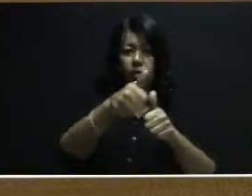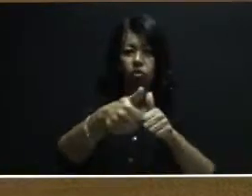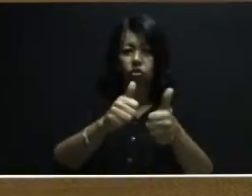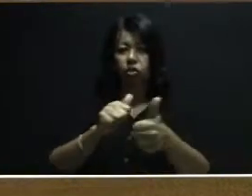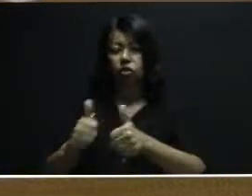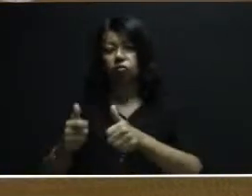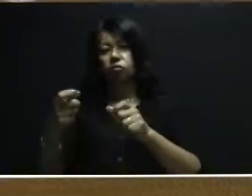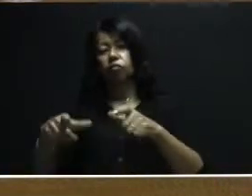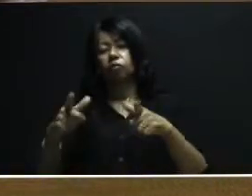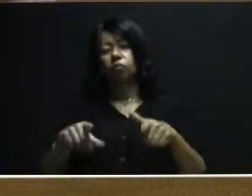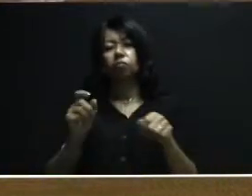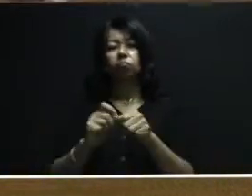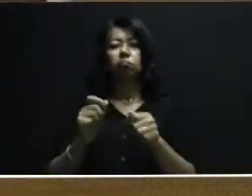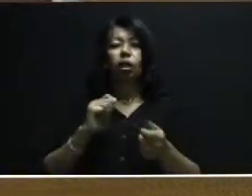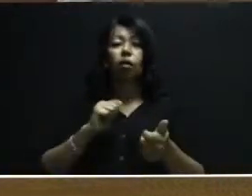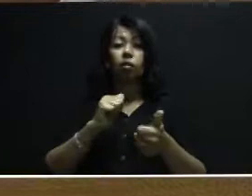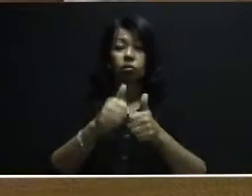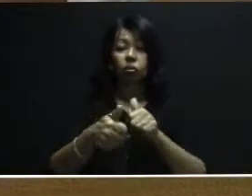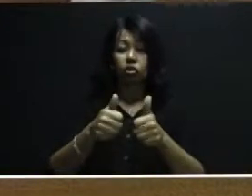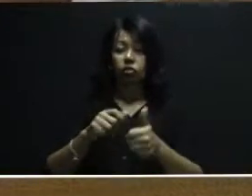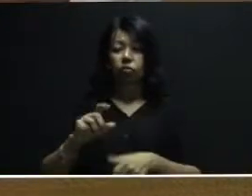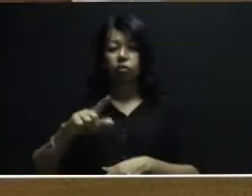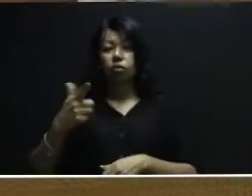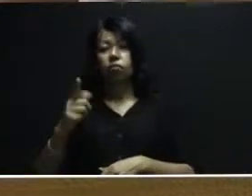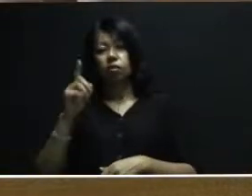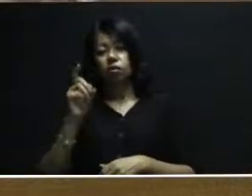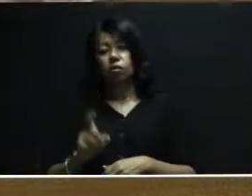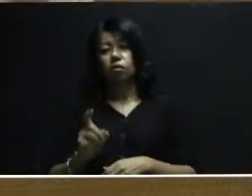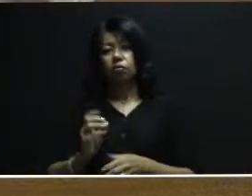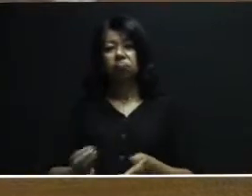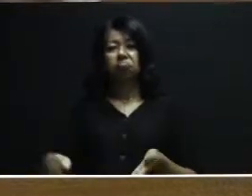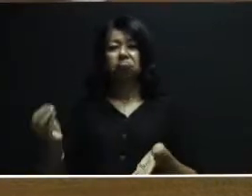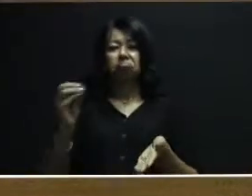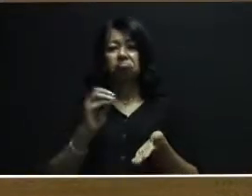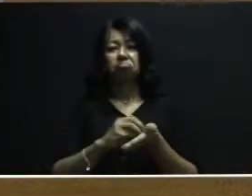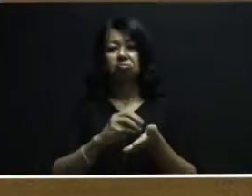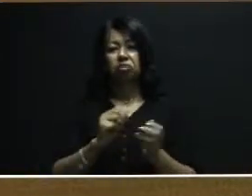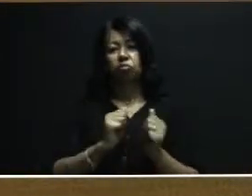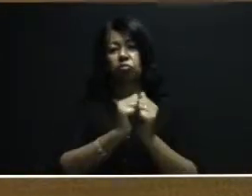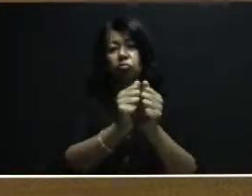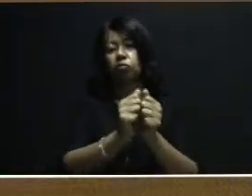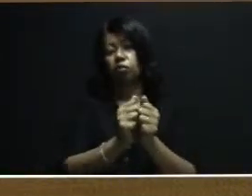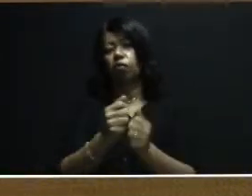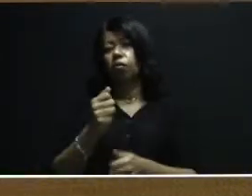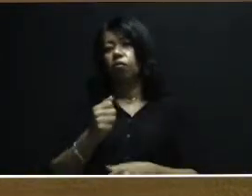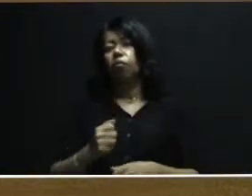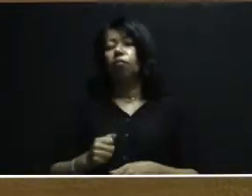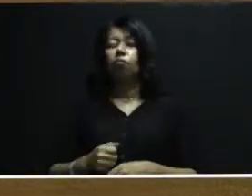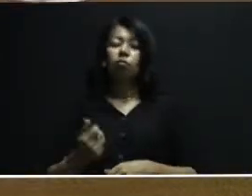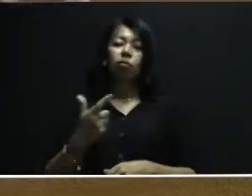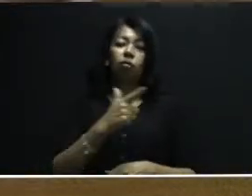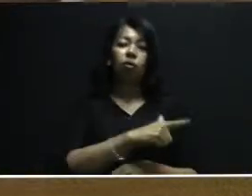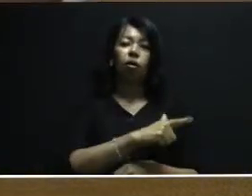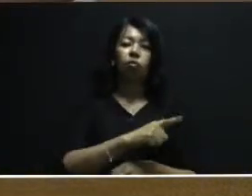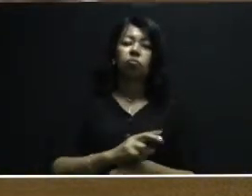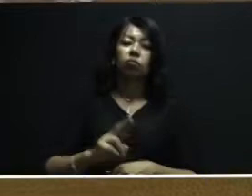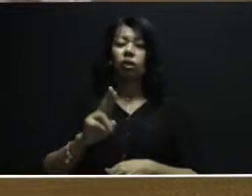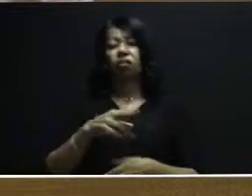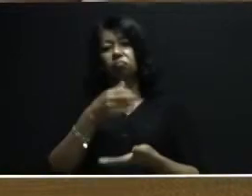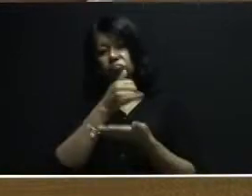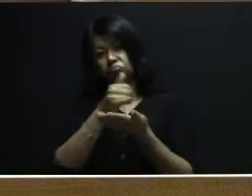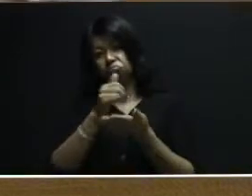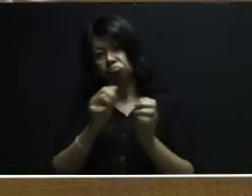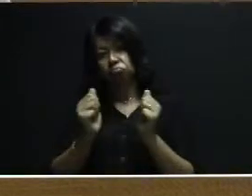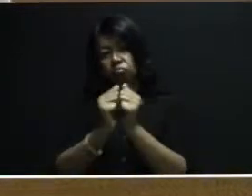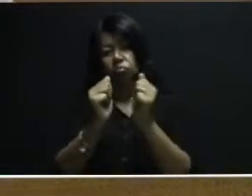de um ginásio de esporte, e que não seria agregado ou acompanhado por um traficante ou alguém do mal.